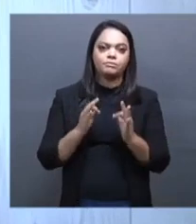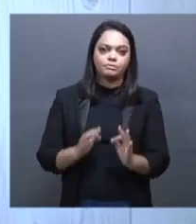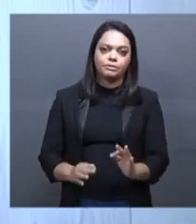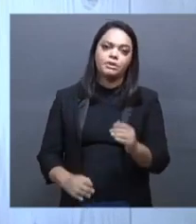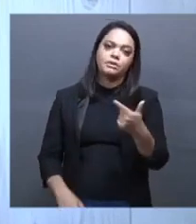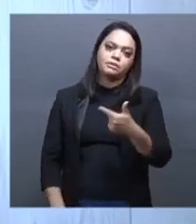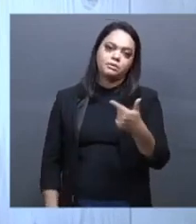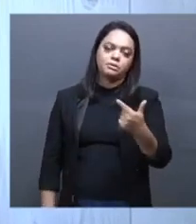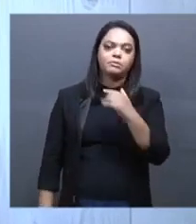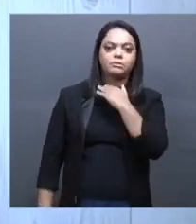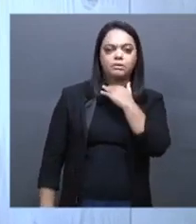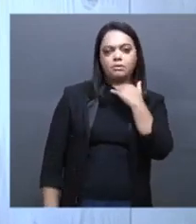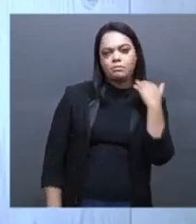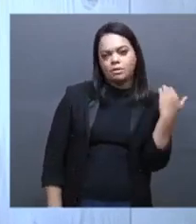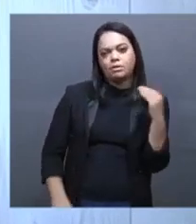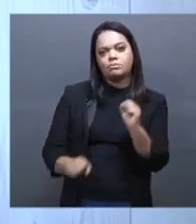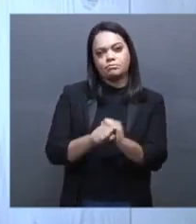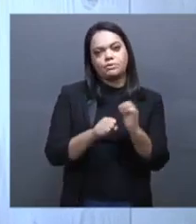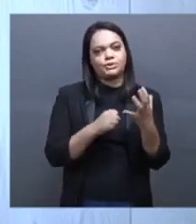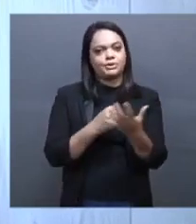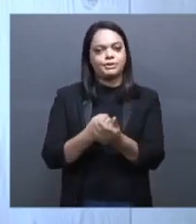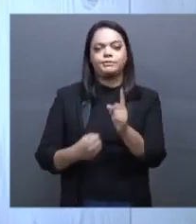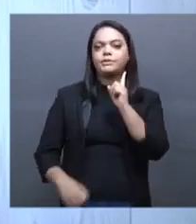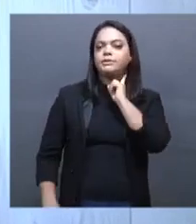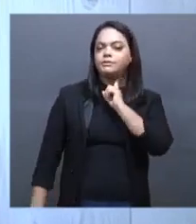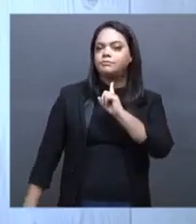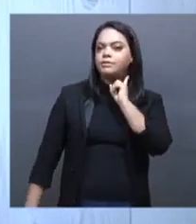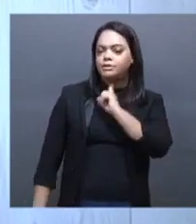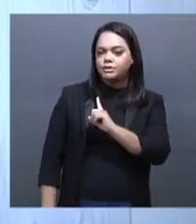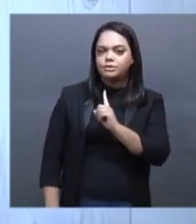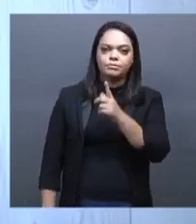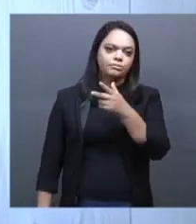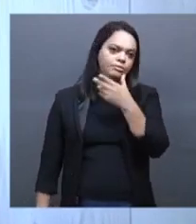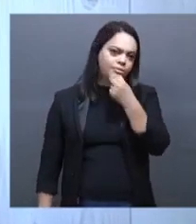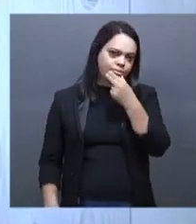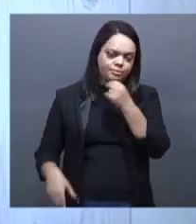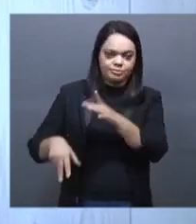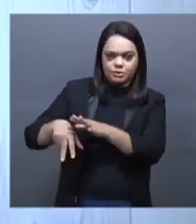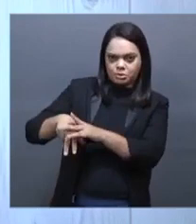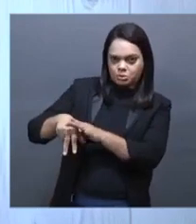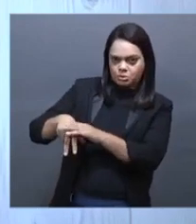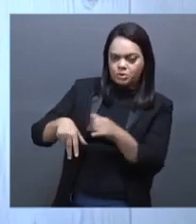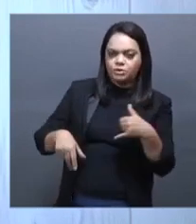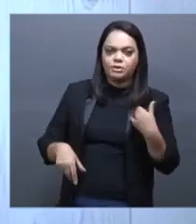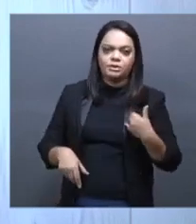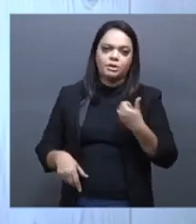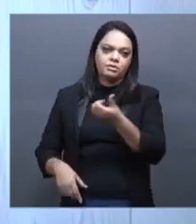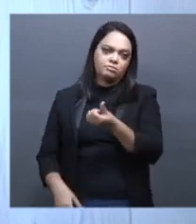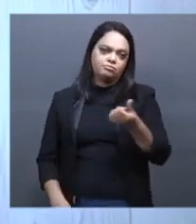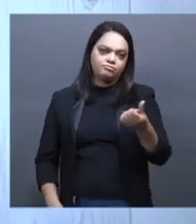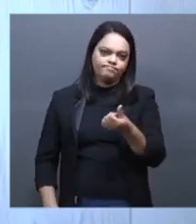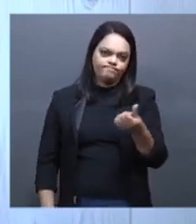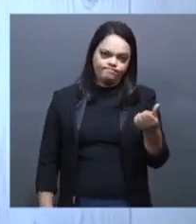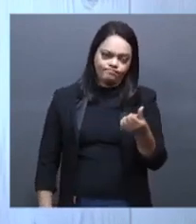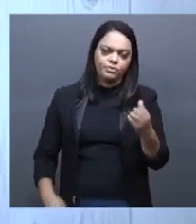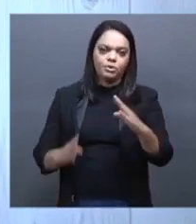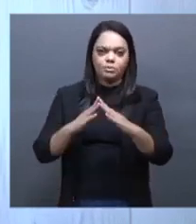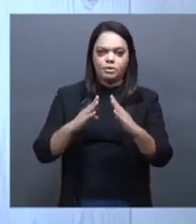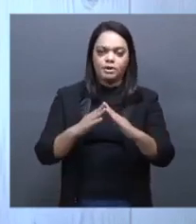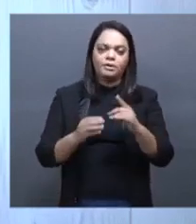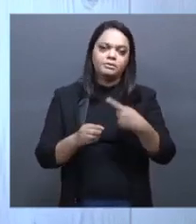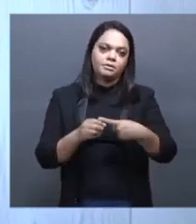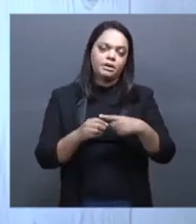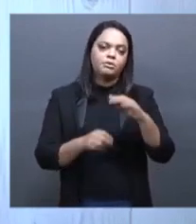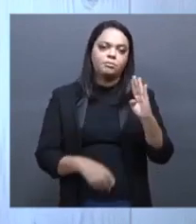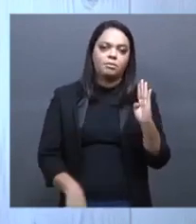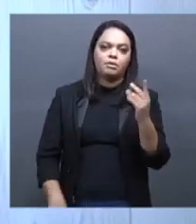confirmada a segunda morte por coronavírus em Minas Gerais. O paciente que morreu era um idoso de 66 anos que morava em